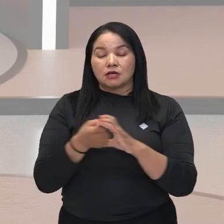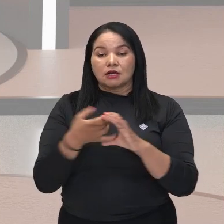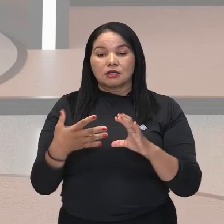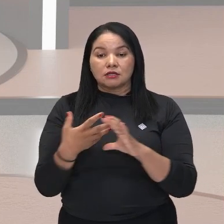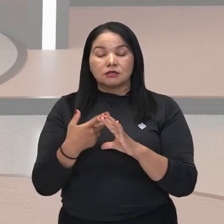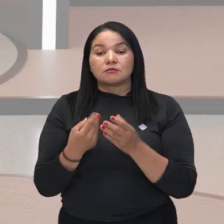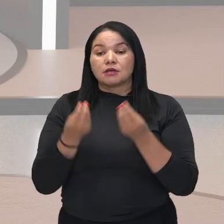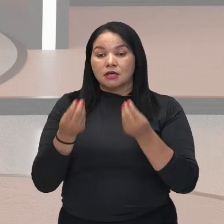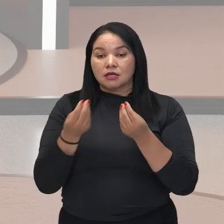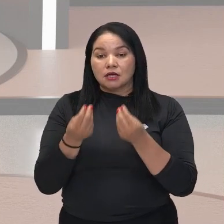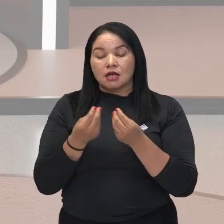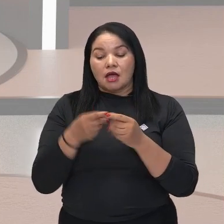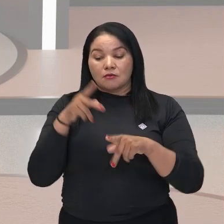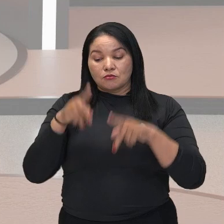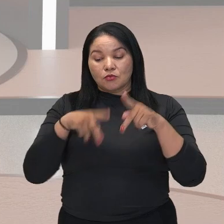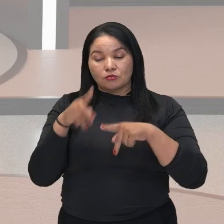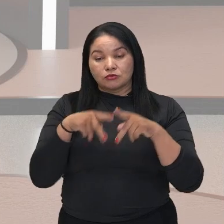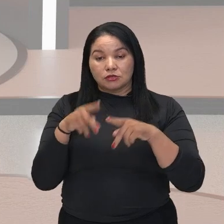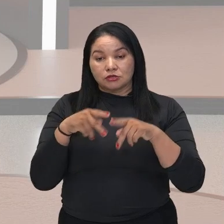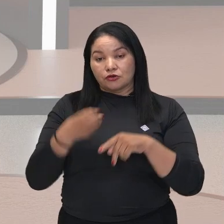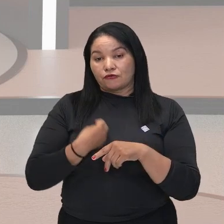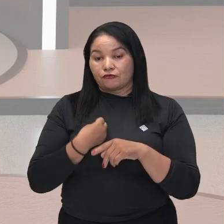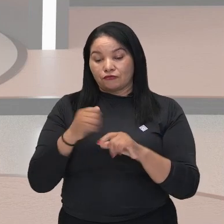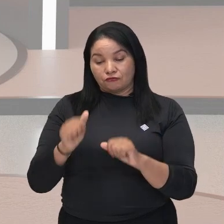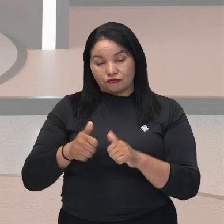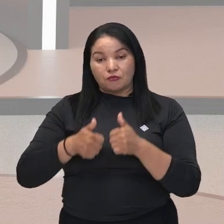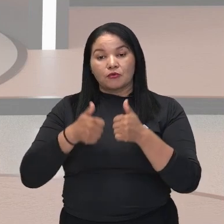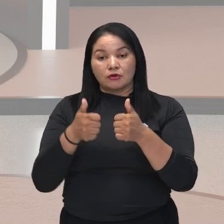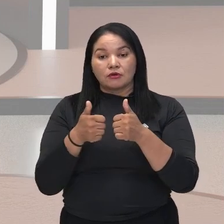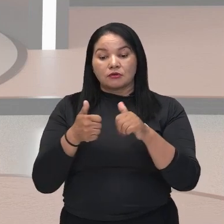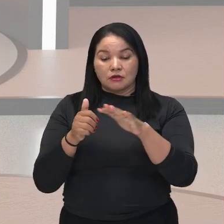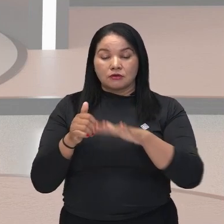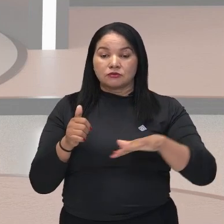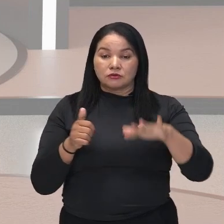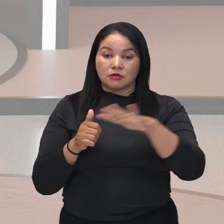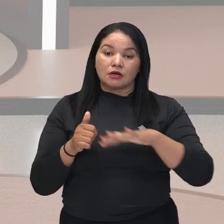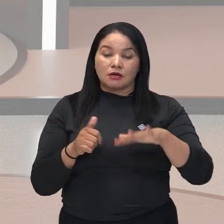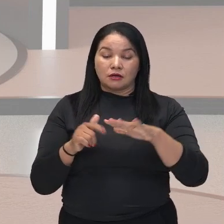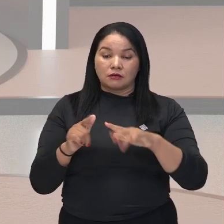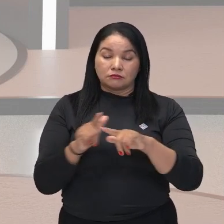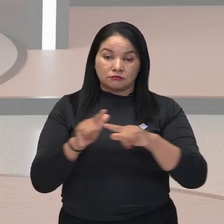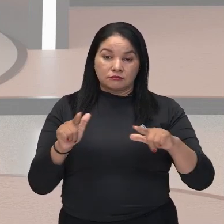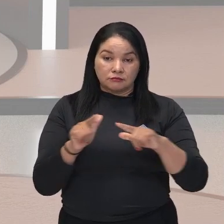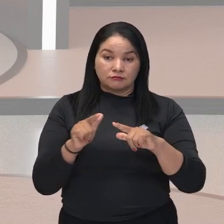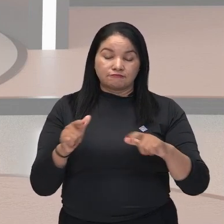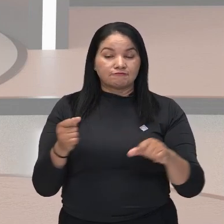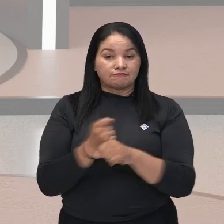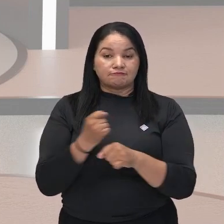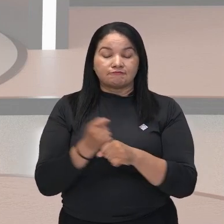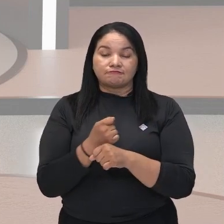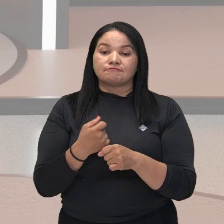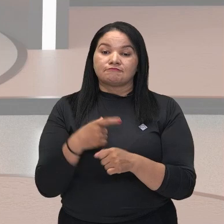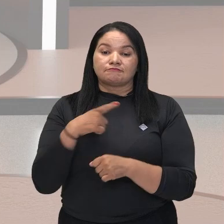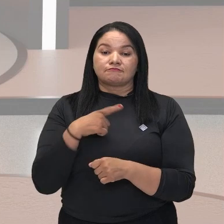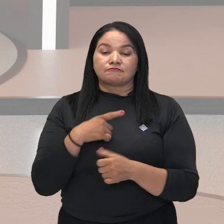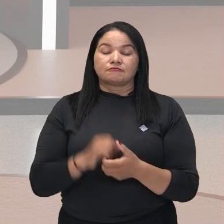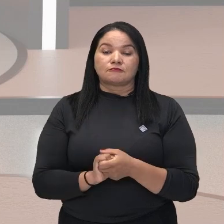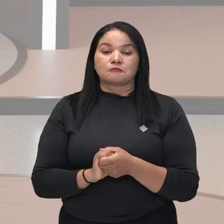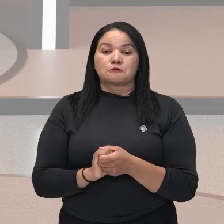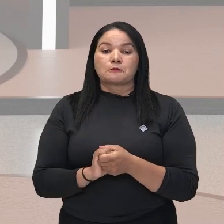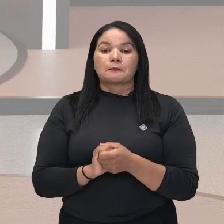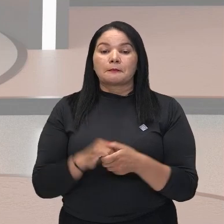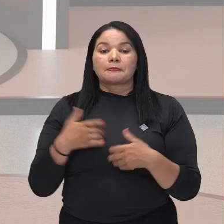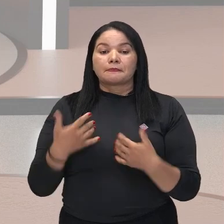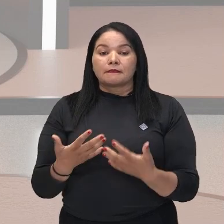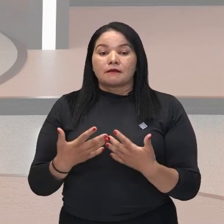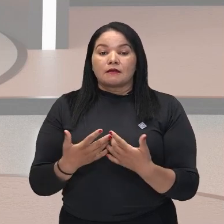da população, tá? Realmente nas áreas desérticas ali que acabam surgindo. Então, gente, nessas localidades